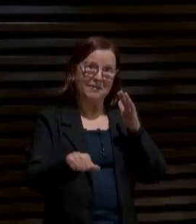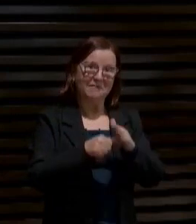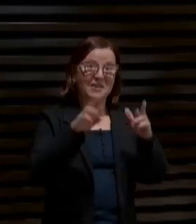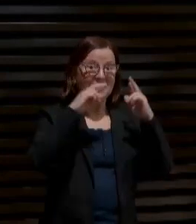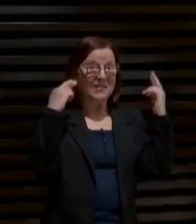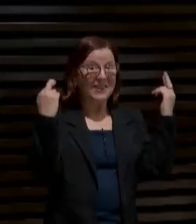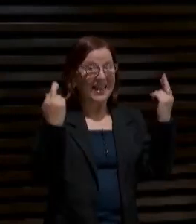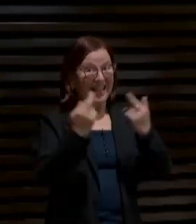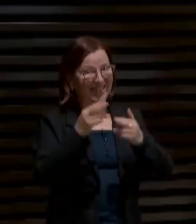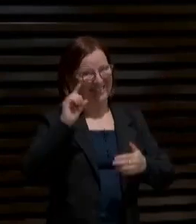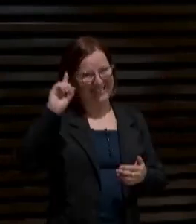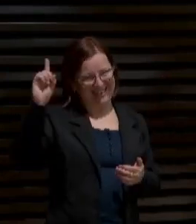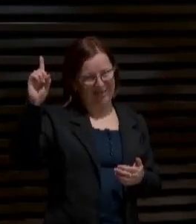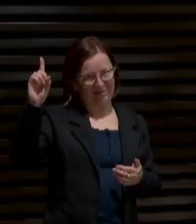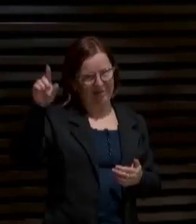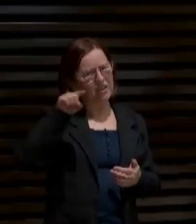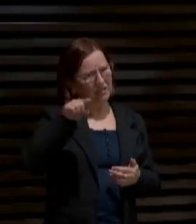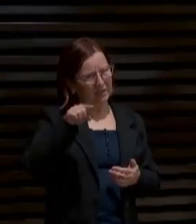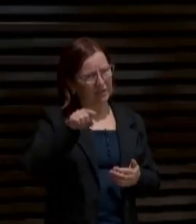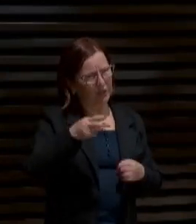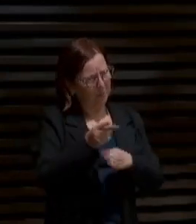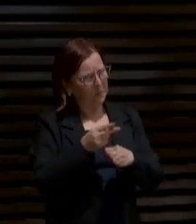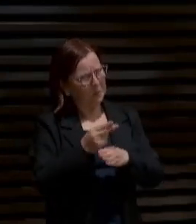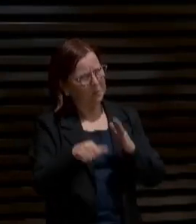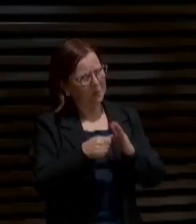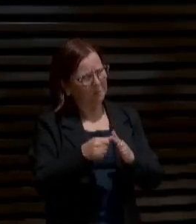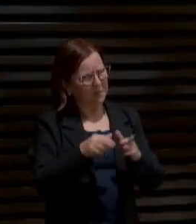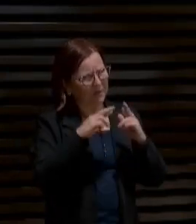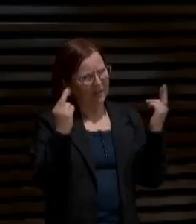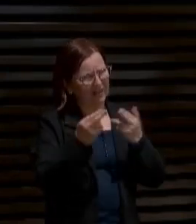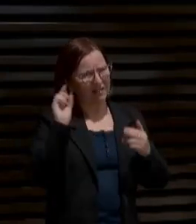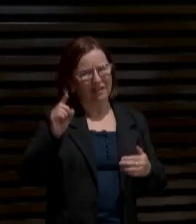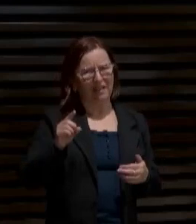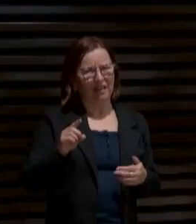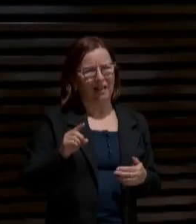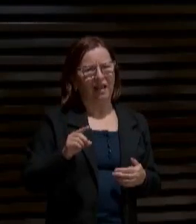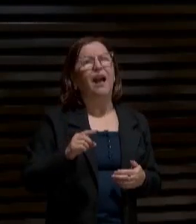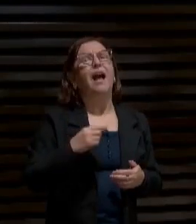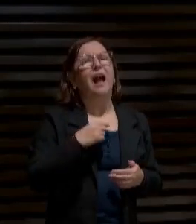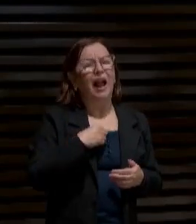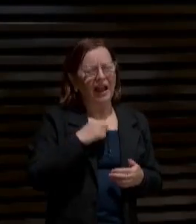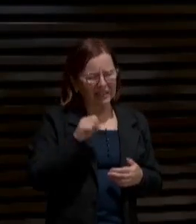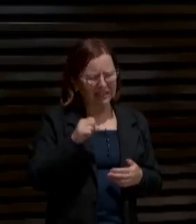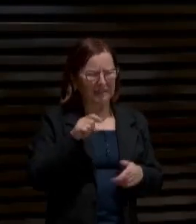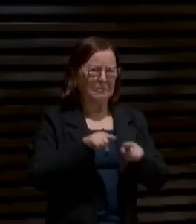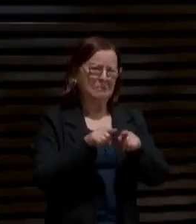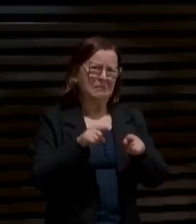tem buscado primeiro reino de Deus tenho mas eu tô tentando tanto problema glória a Deus